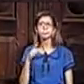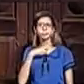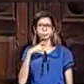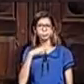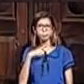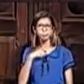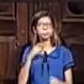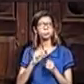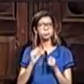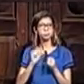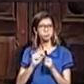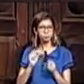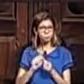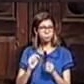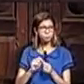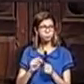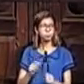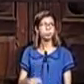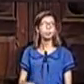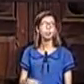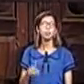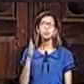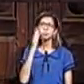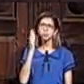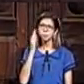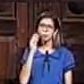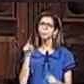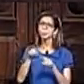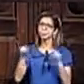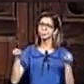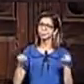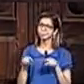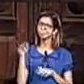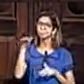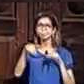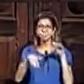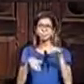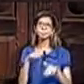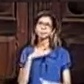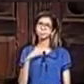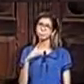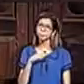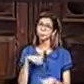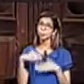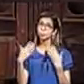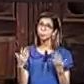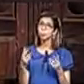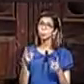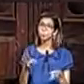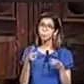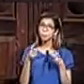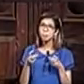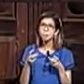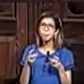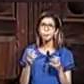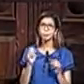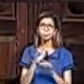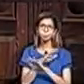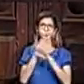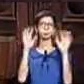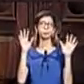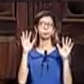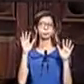faz o aluguel, se considera aquela piscina também. Então, nós vemos que essa transparência, o